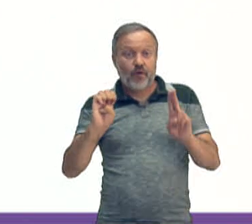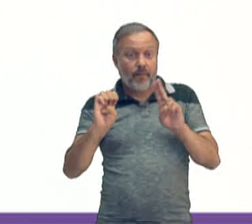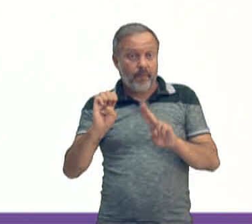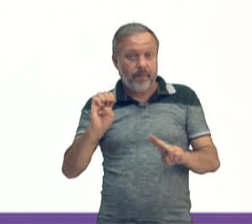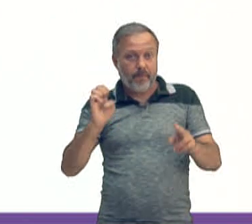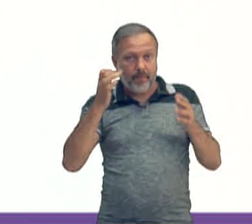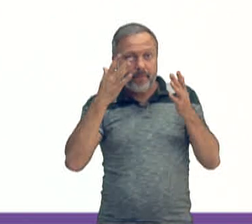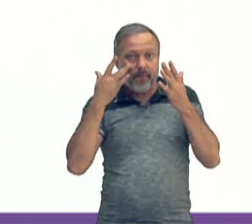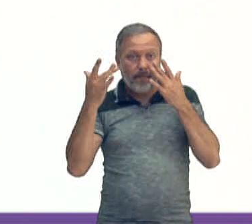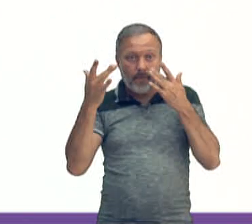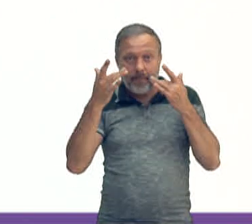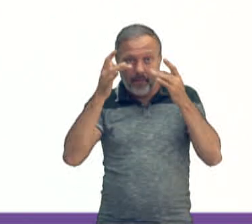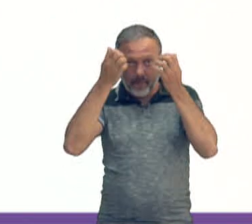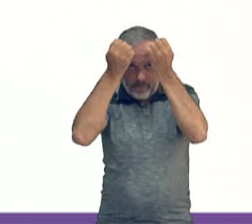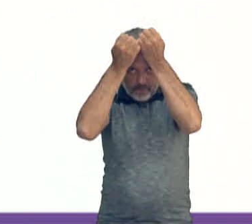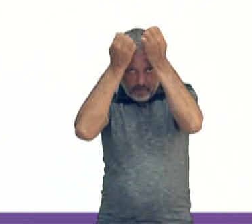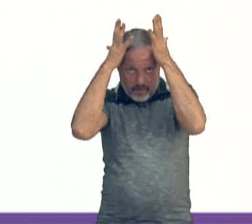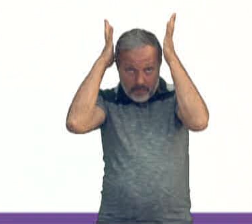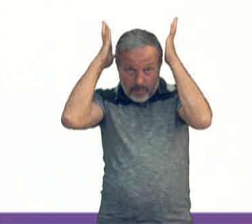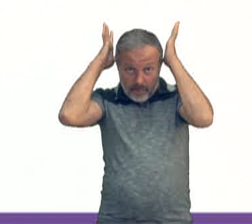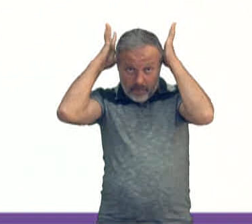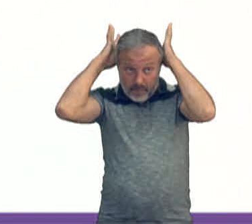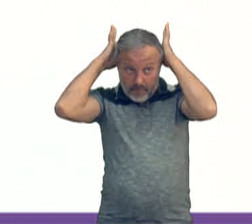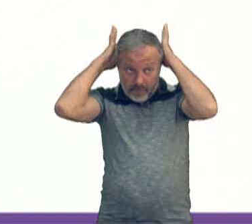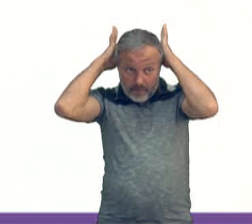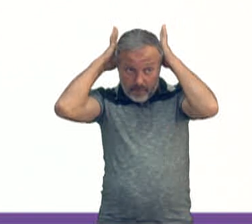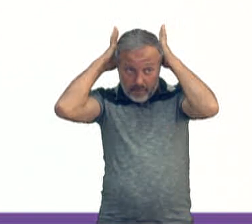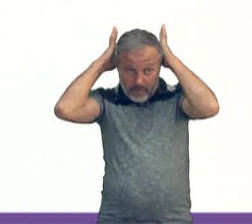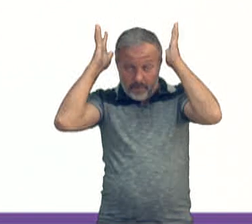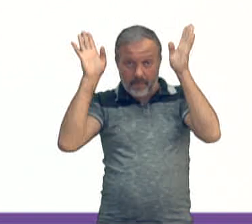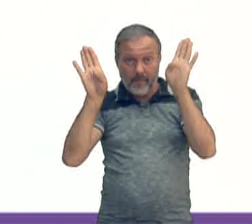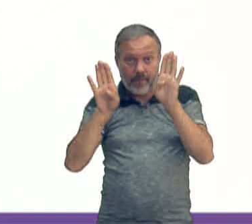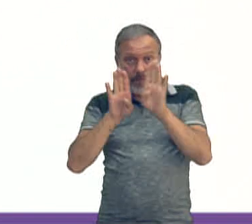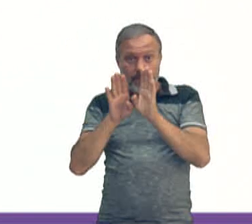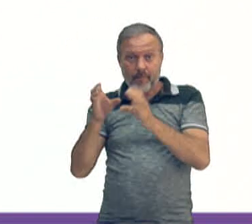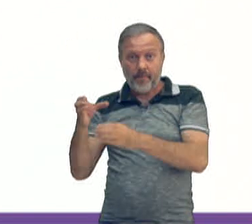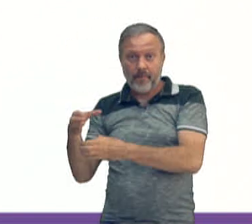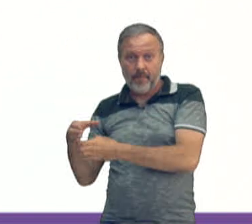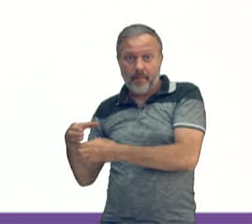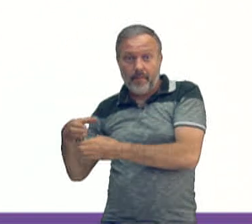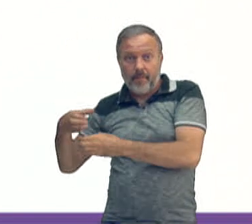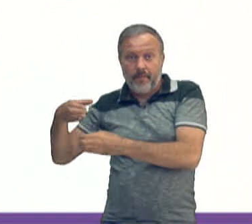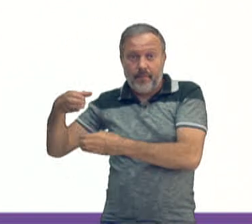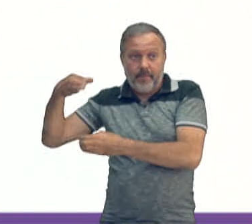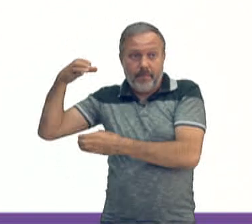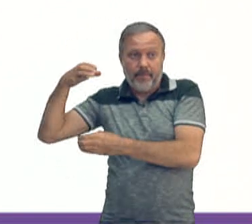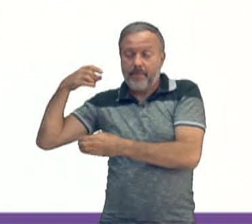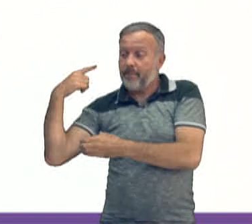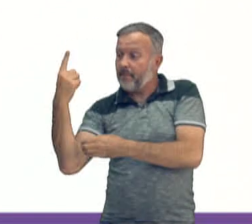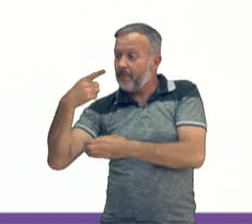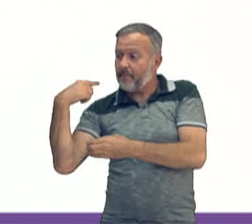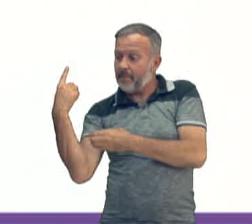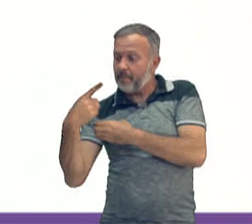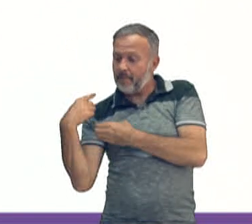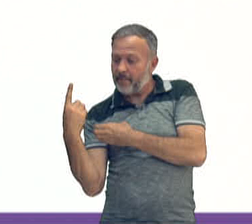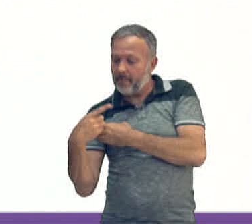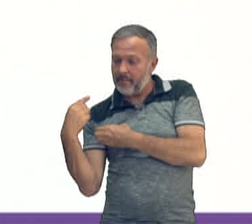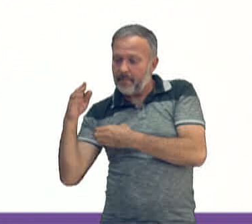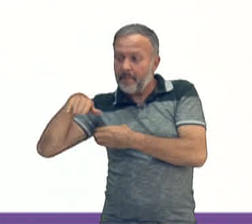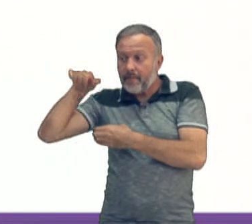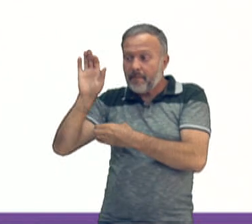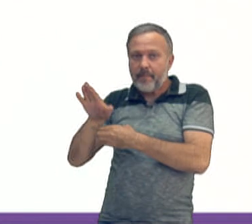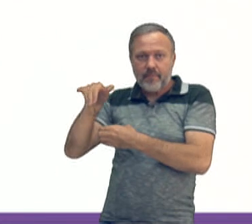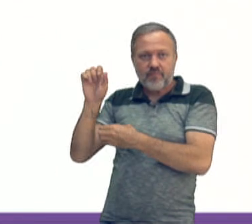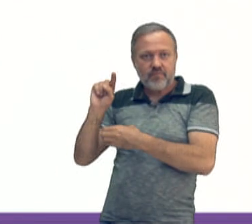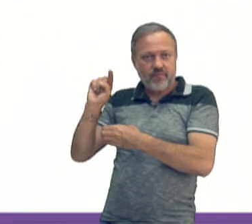dos adereços, existem esses troncos característicos. Eu vou falar um pouquinho desses troncos que são adornados,